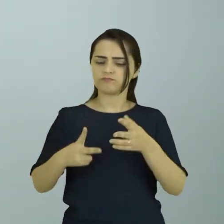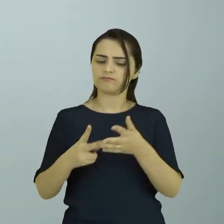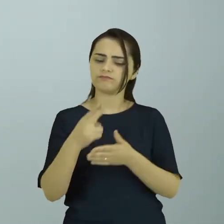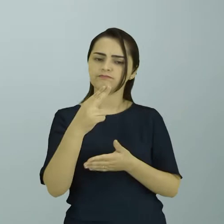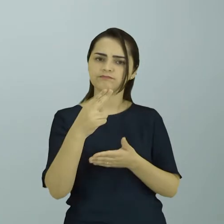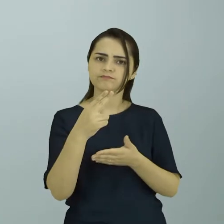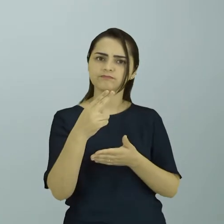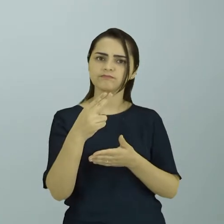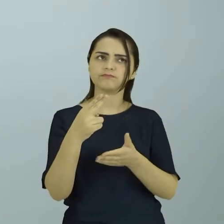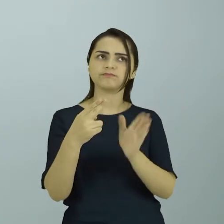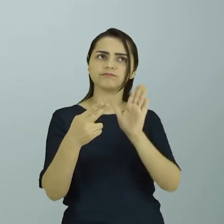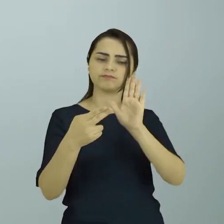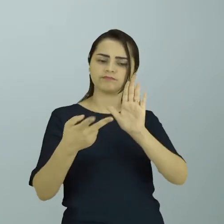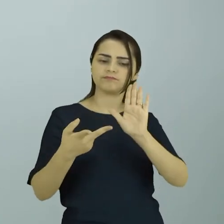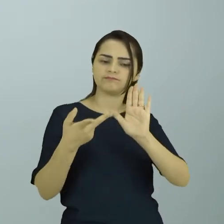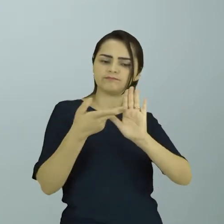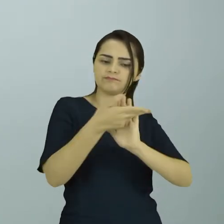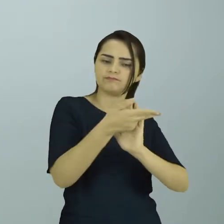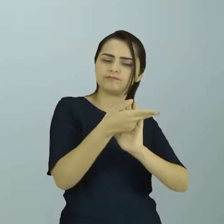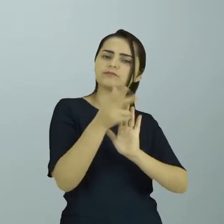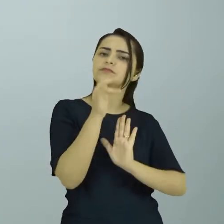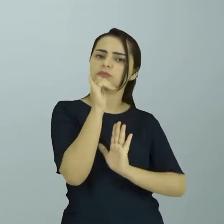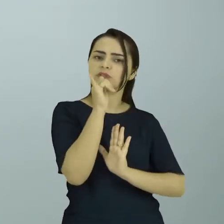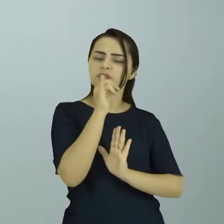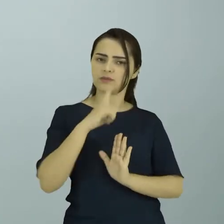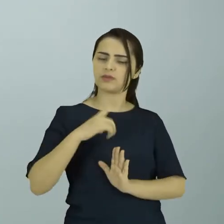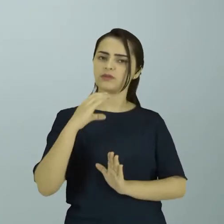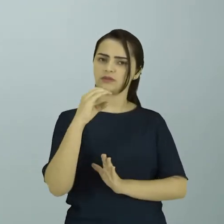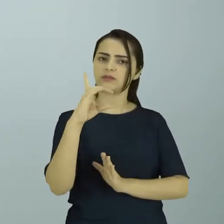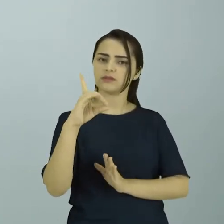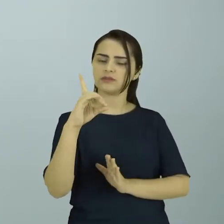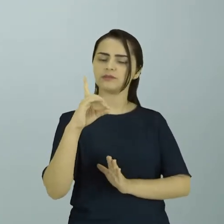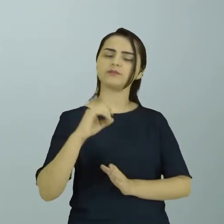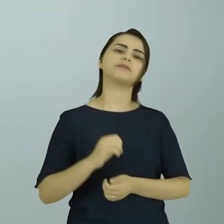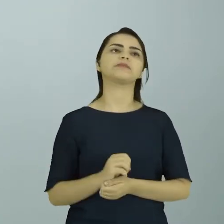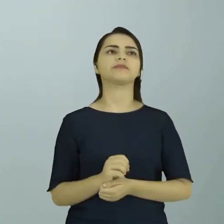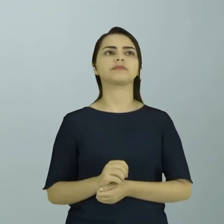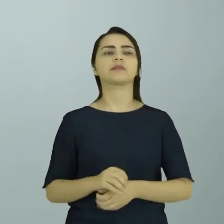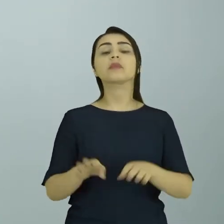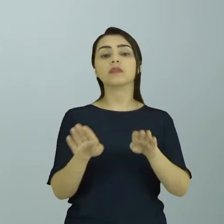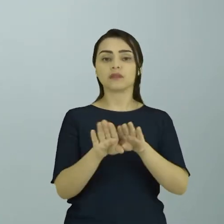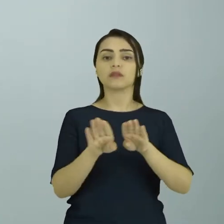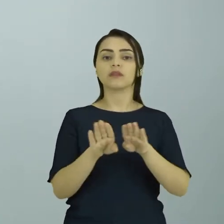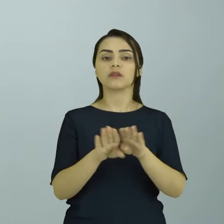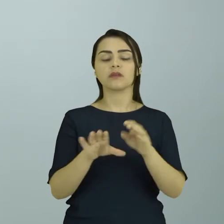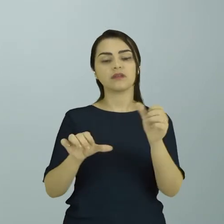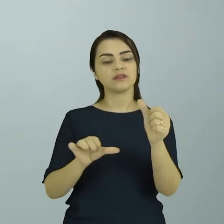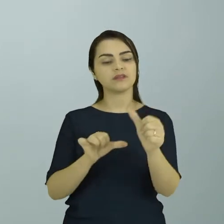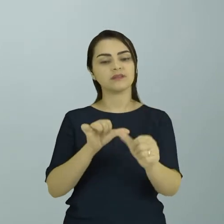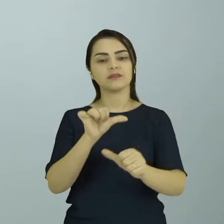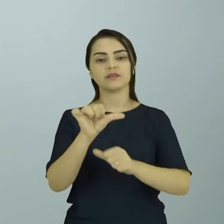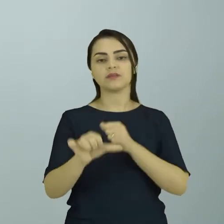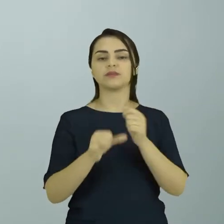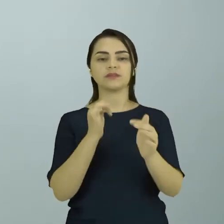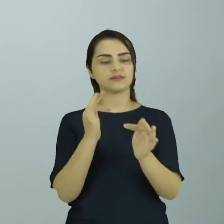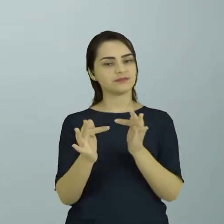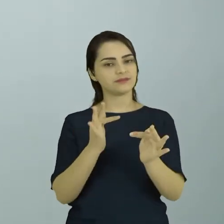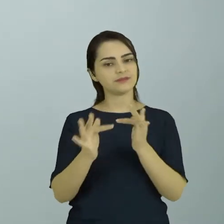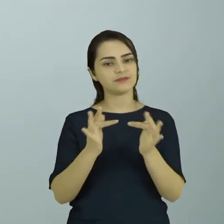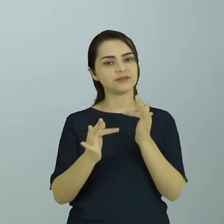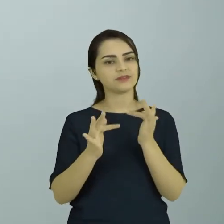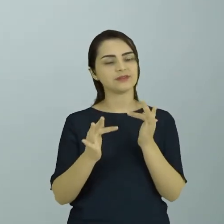ele, por exemplo, nós temos aqui o CD. Isso também é uma transformação física.